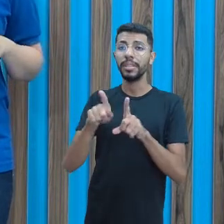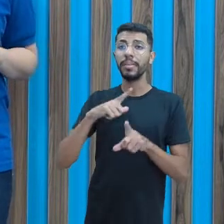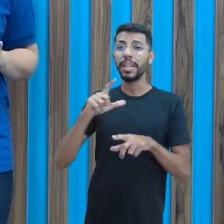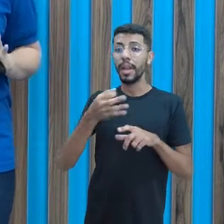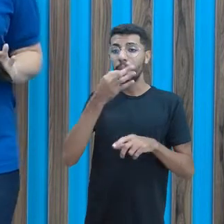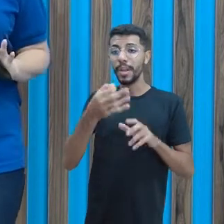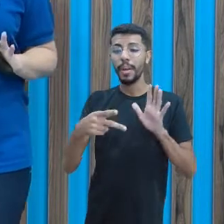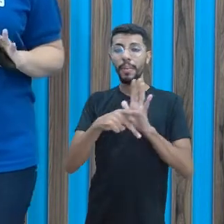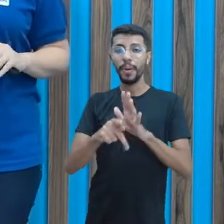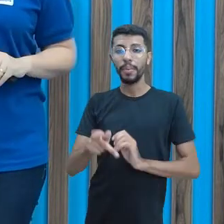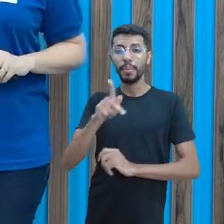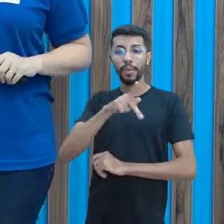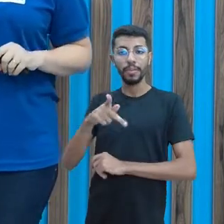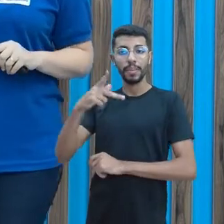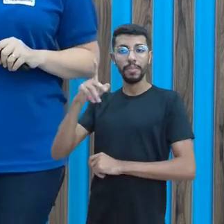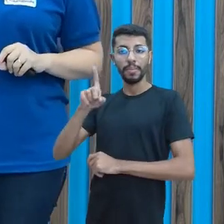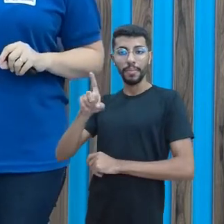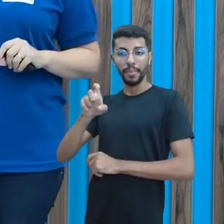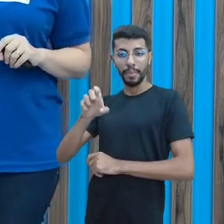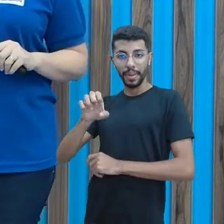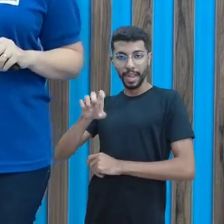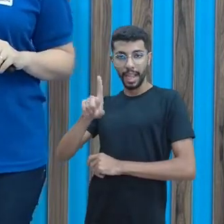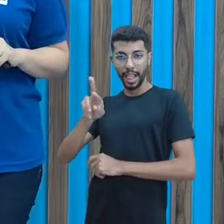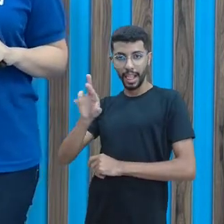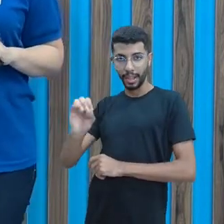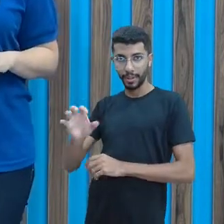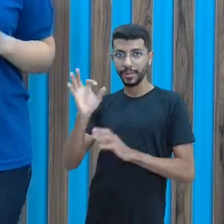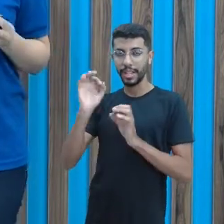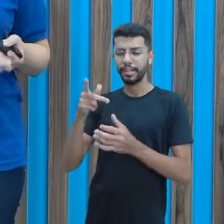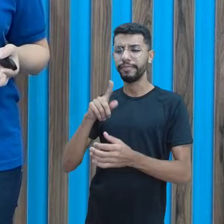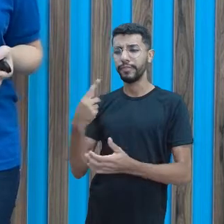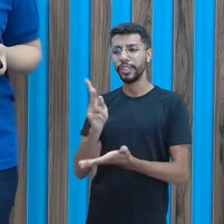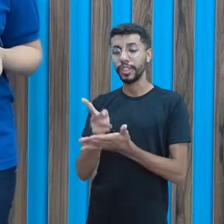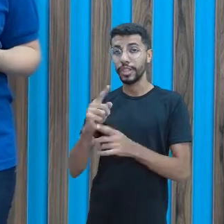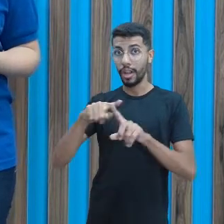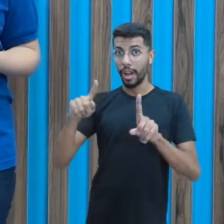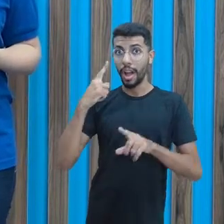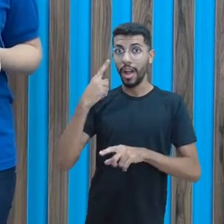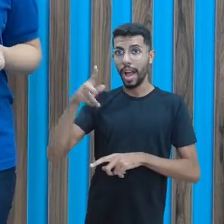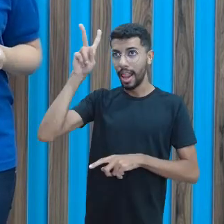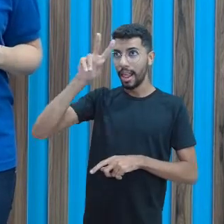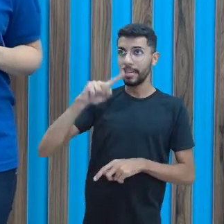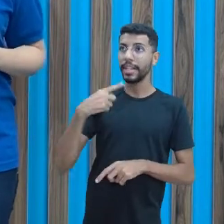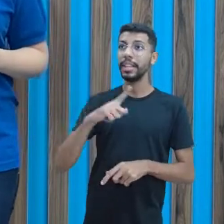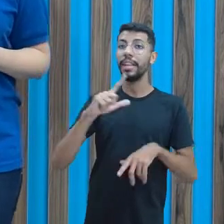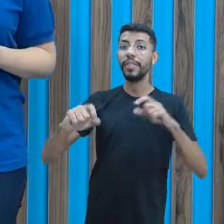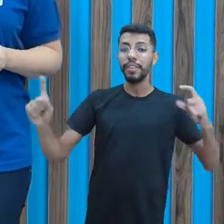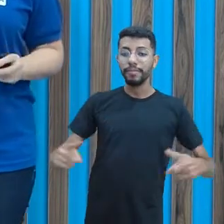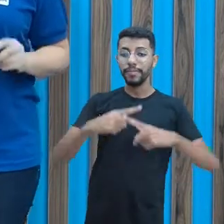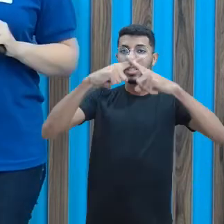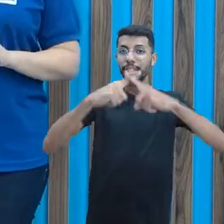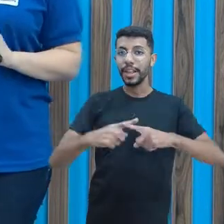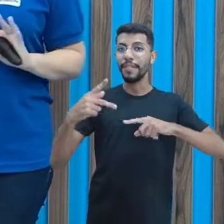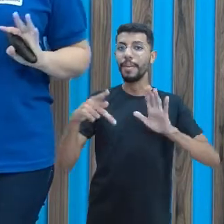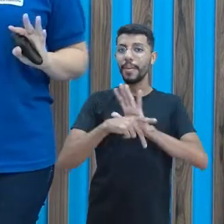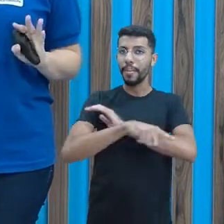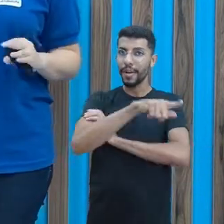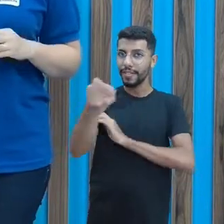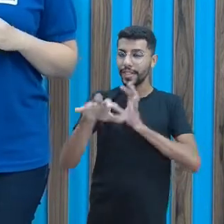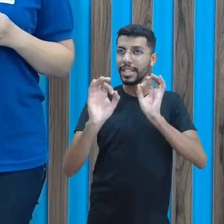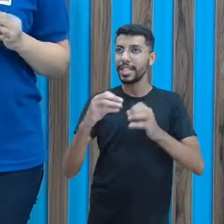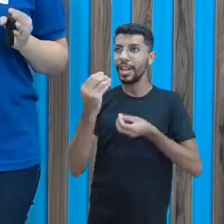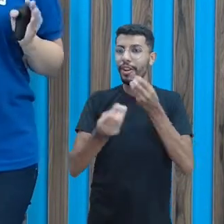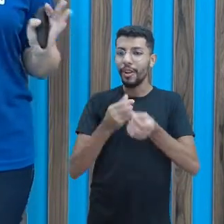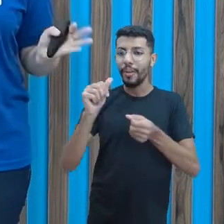para a gente dar continuidade. Lembra que eu deixei um desafio para vocês, né? De que maneira a gente faria uma questãozinha lá. E aí a gente vai